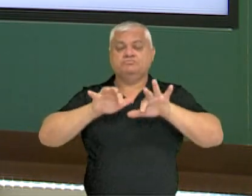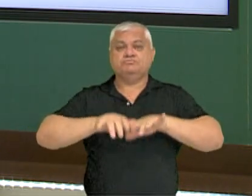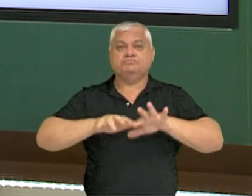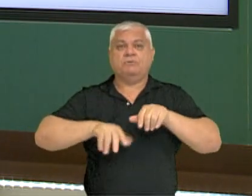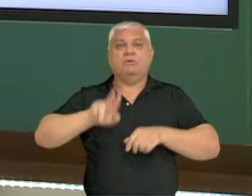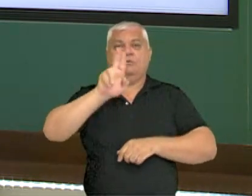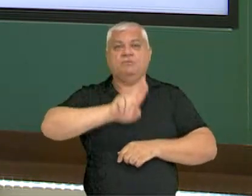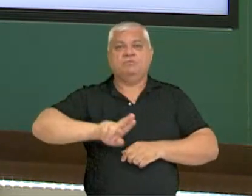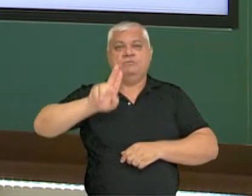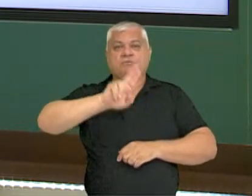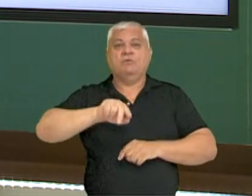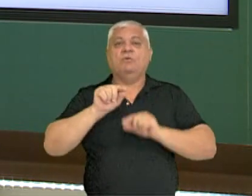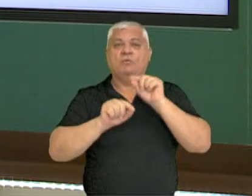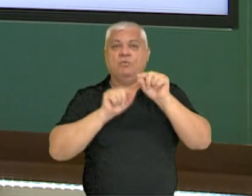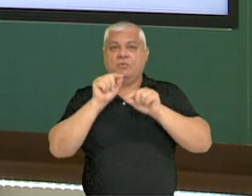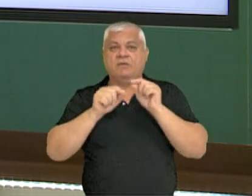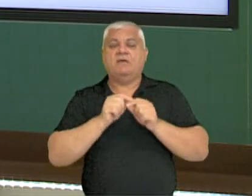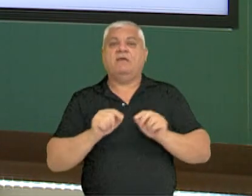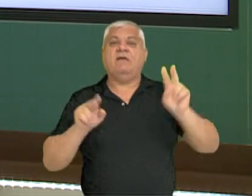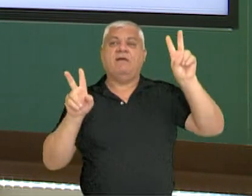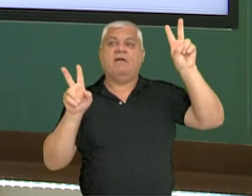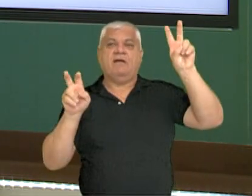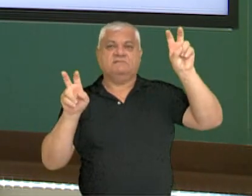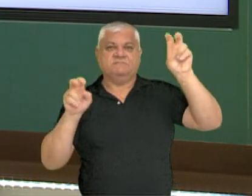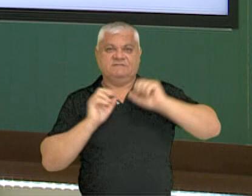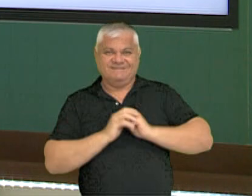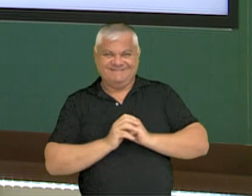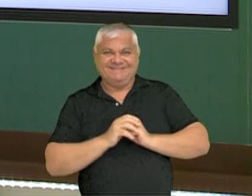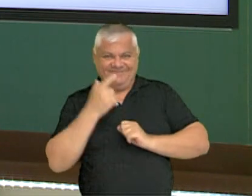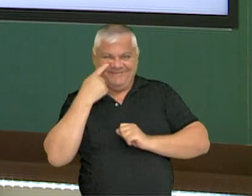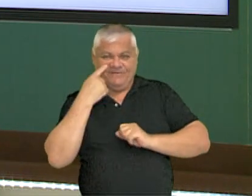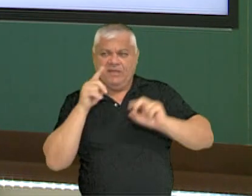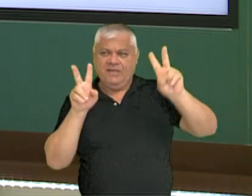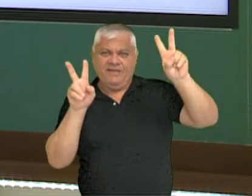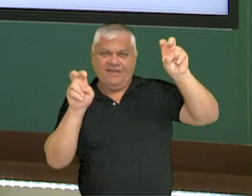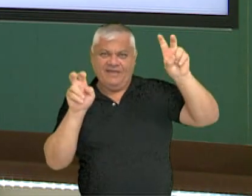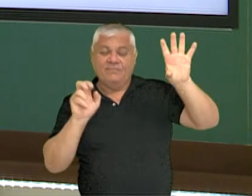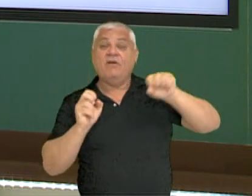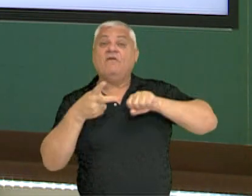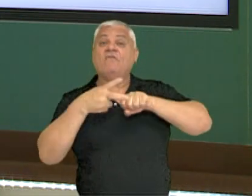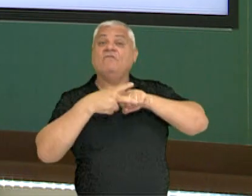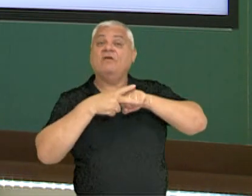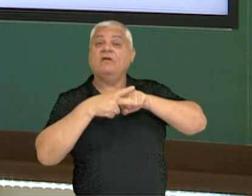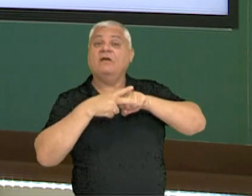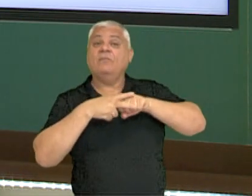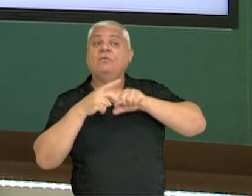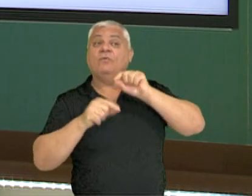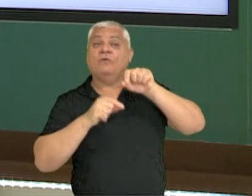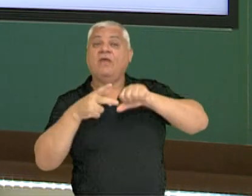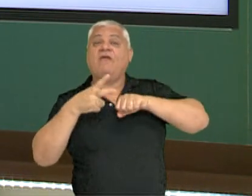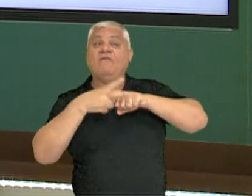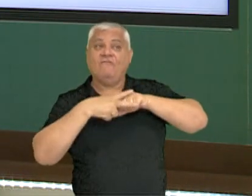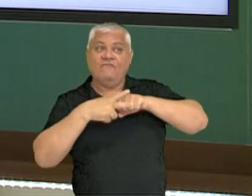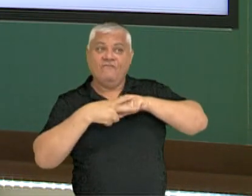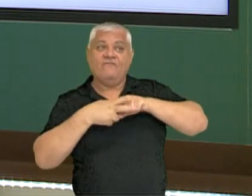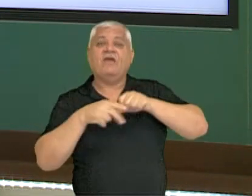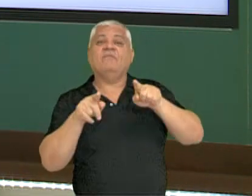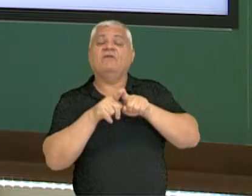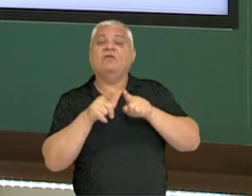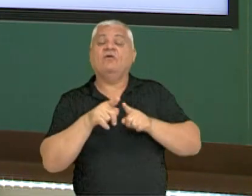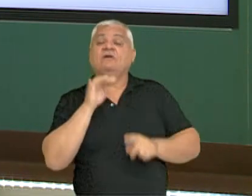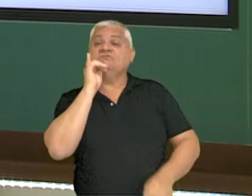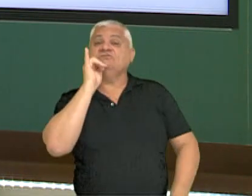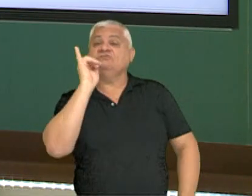recurso? Das aspas. E também deste verbo aqui, que nós chamamos de verbo de elocução.